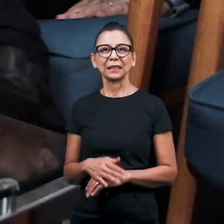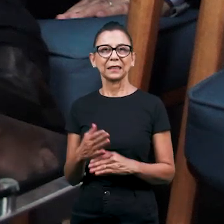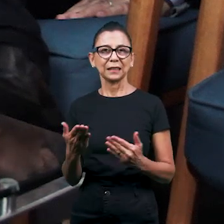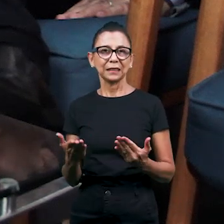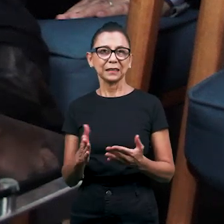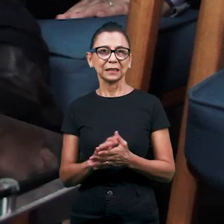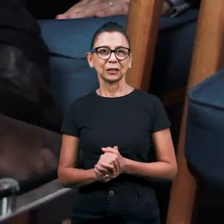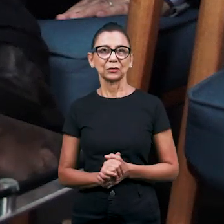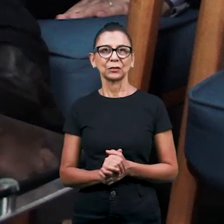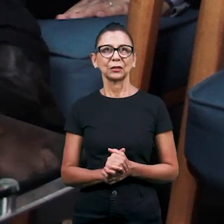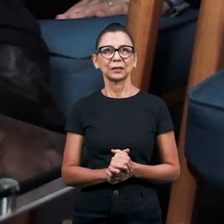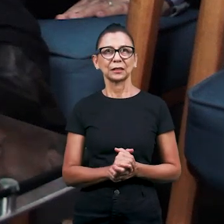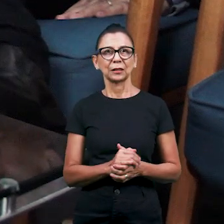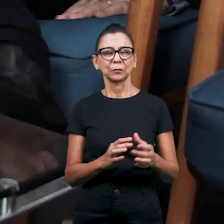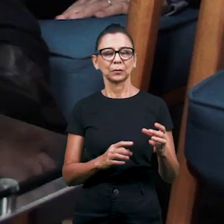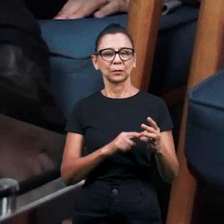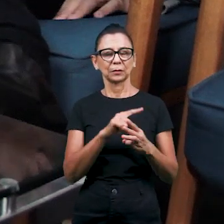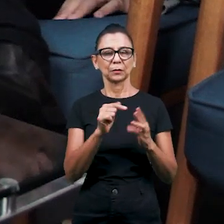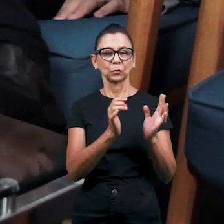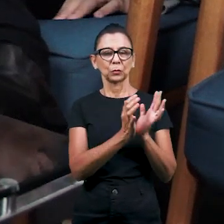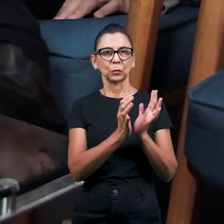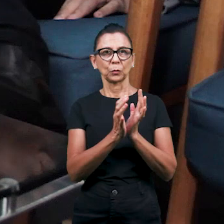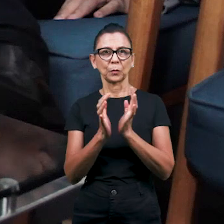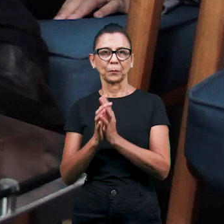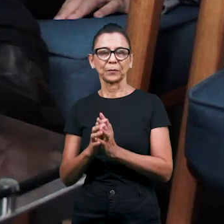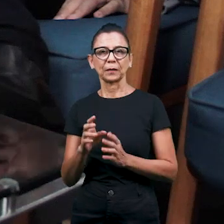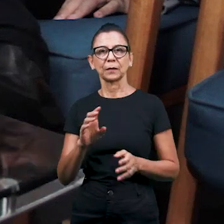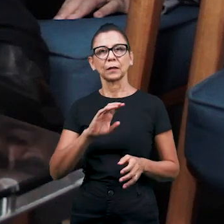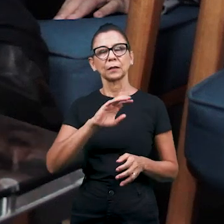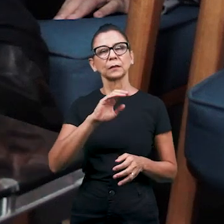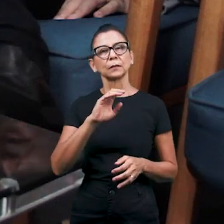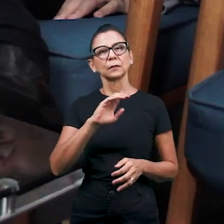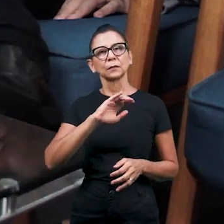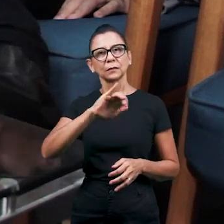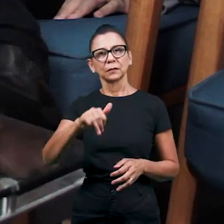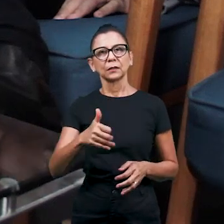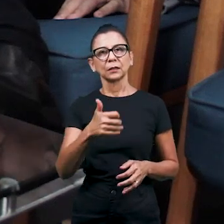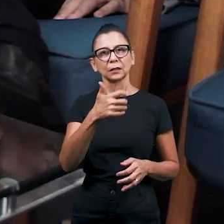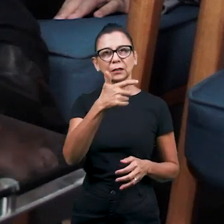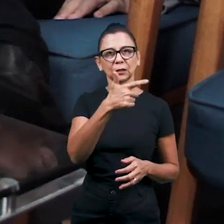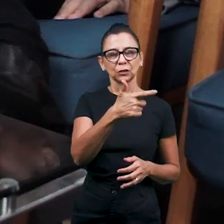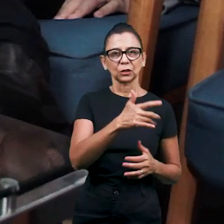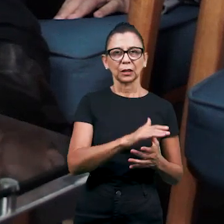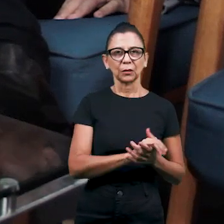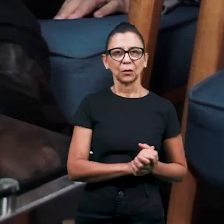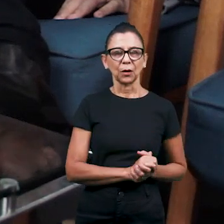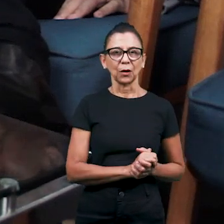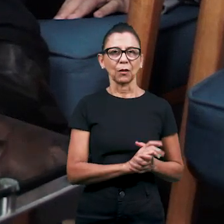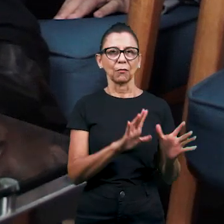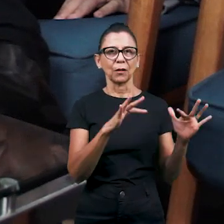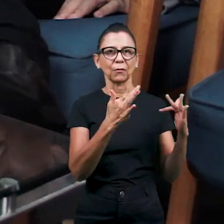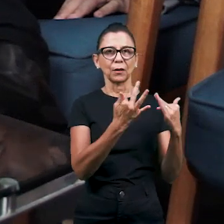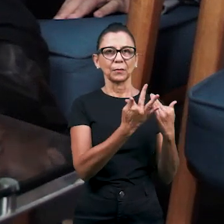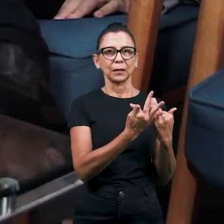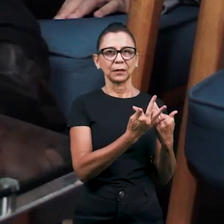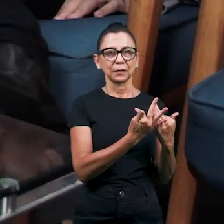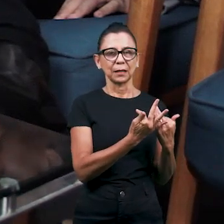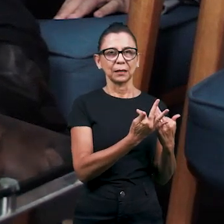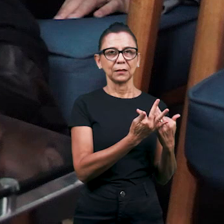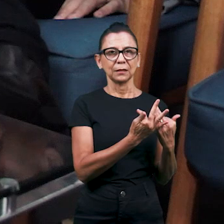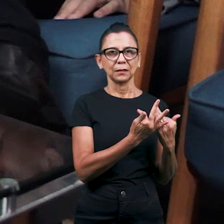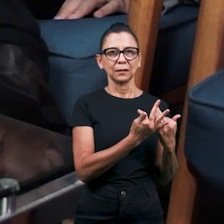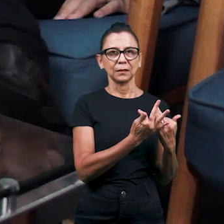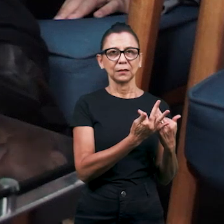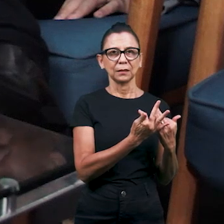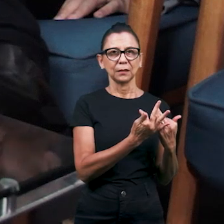assim, muito... Mas isso é muito enriquecedor, não né? é? É muito essa enriquecedor. Riqueza. E isso faz com que cada reunião seja